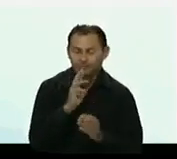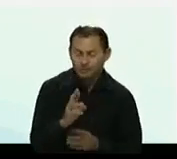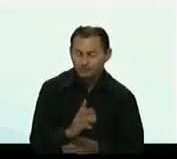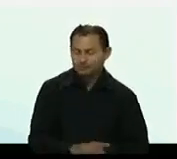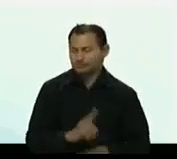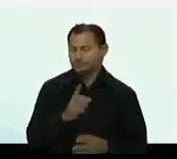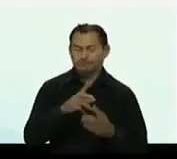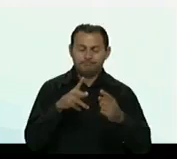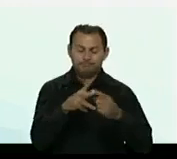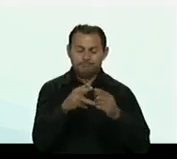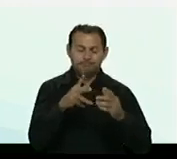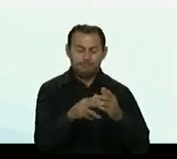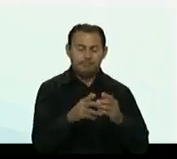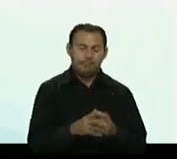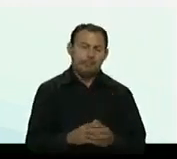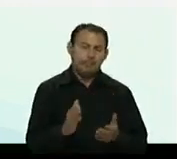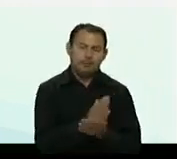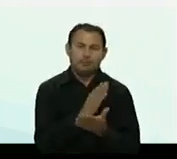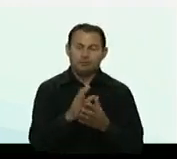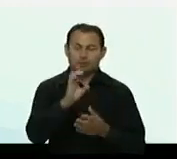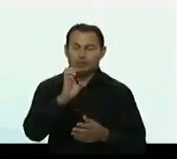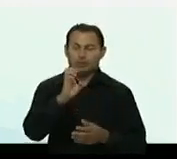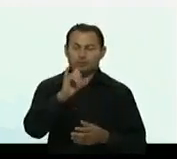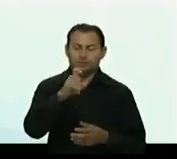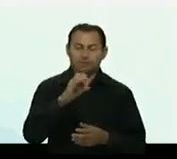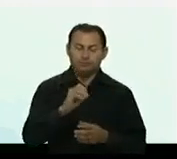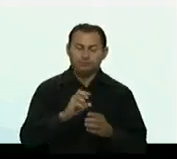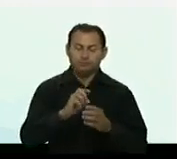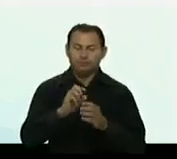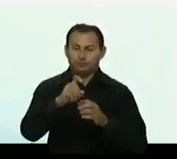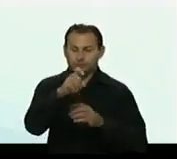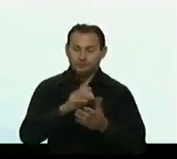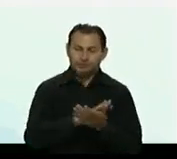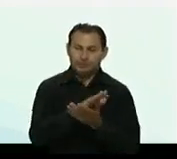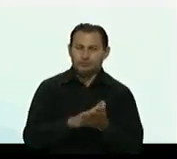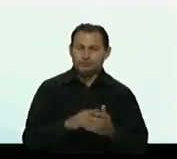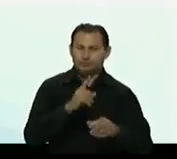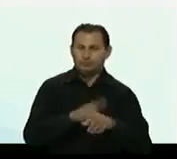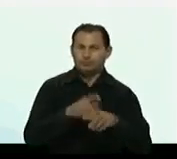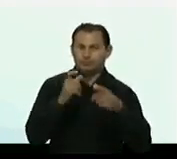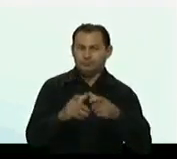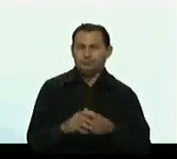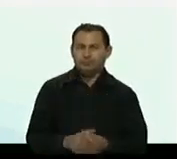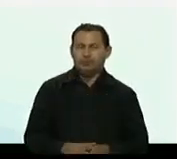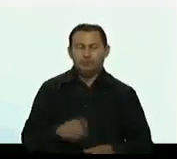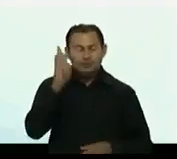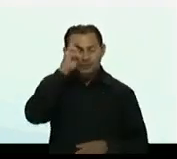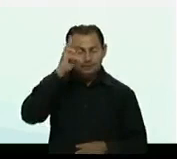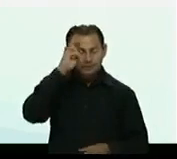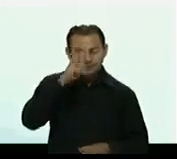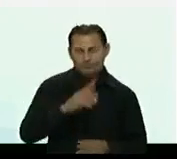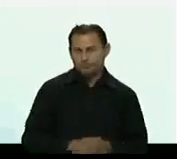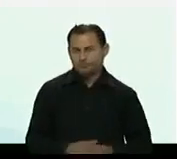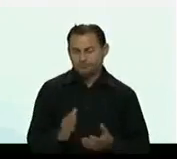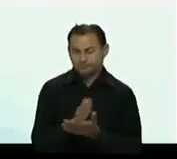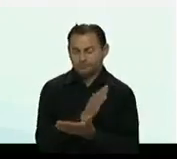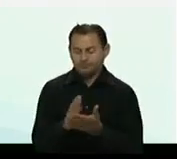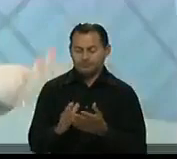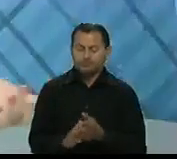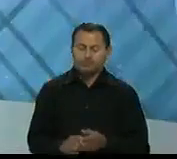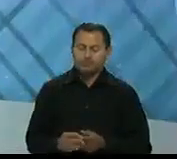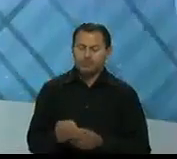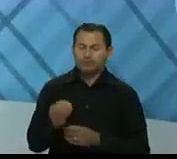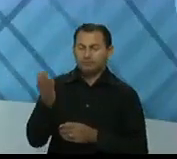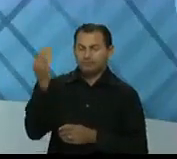não vai cortar o nosso eixo x em nenhum ponto. Então, você deve estar relembrando que em algumas situações lá